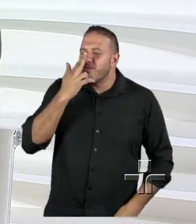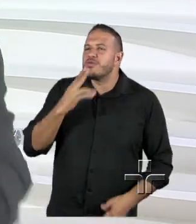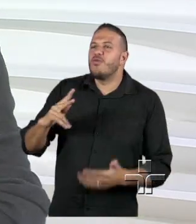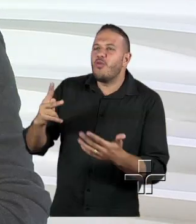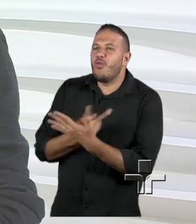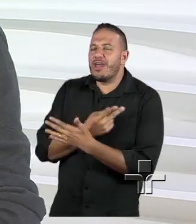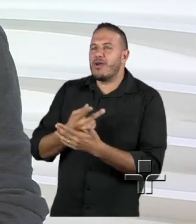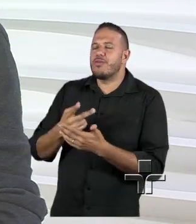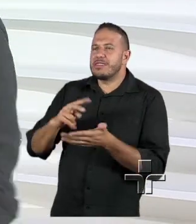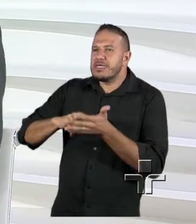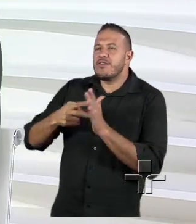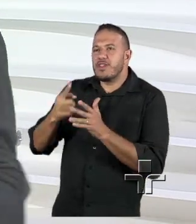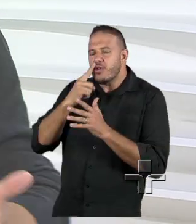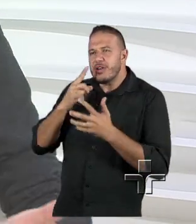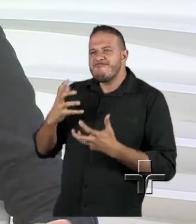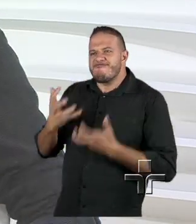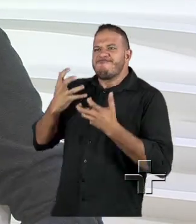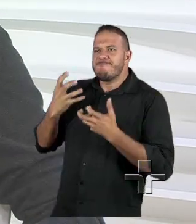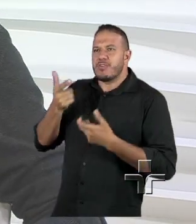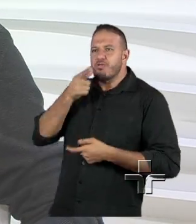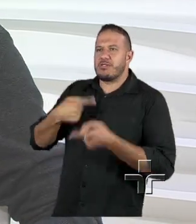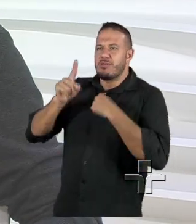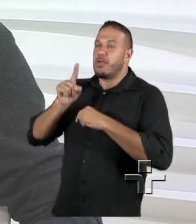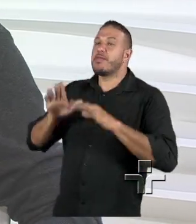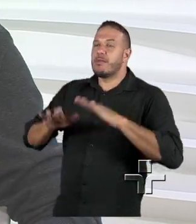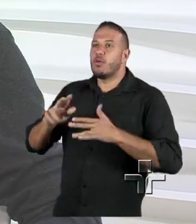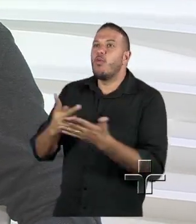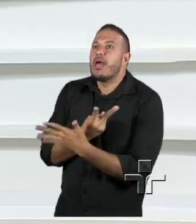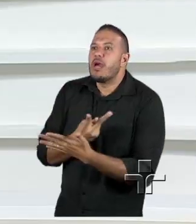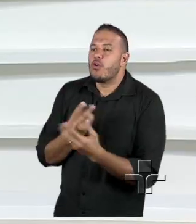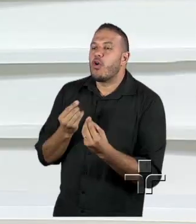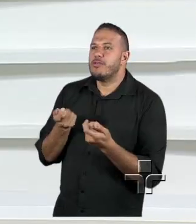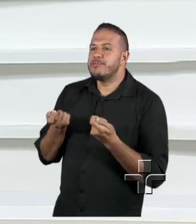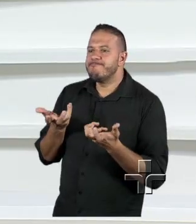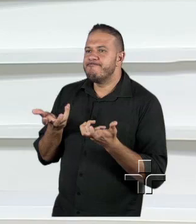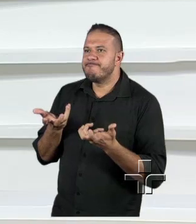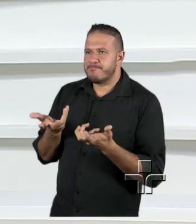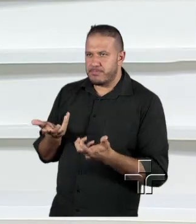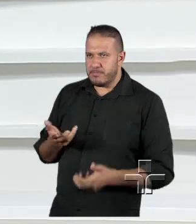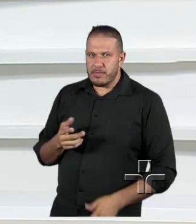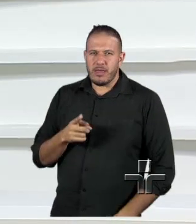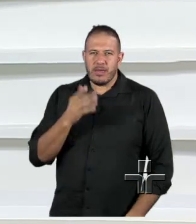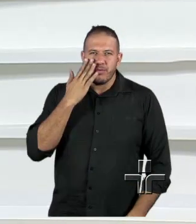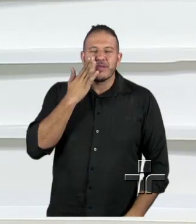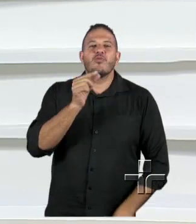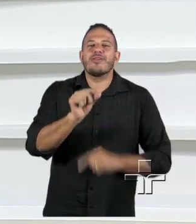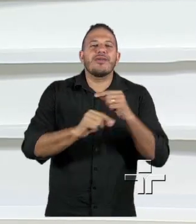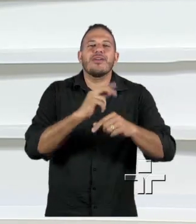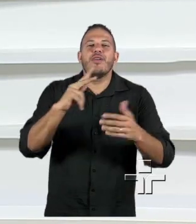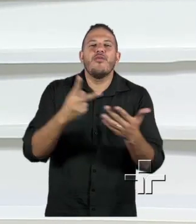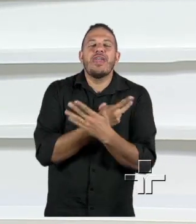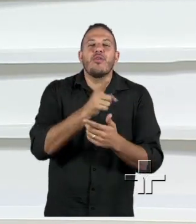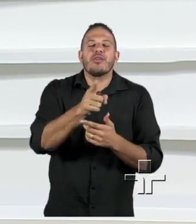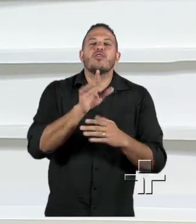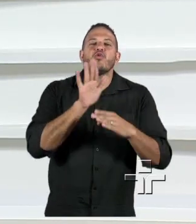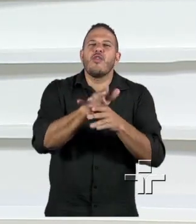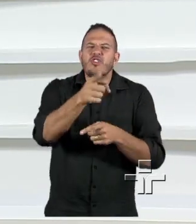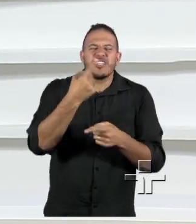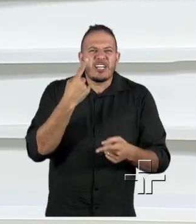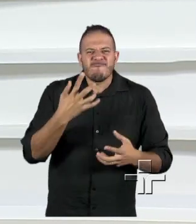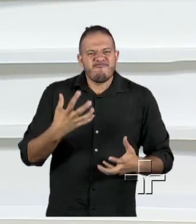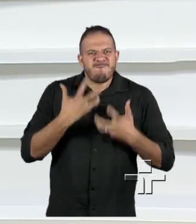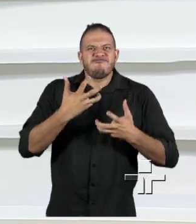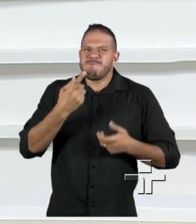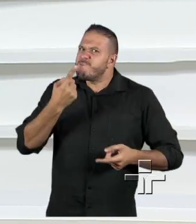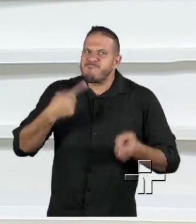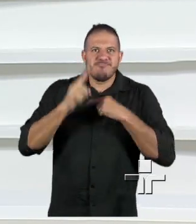uma alavanca. Agora, depende de como você lida com ele. Eu queria saber justamente que erro serviu de combustível assim para você,